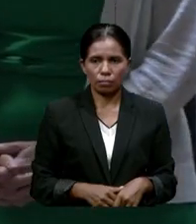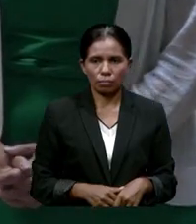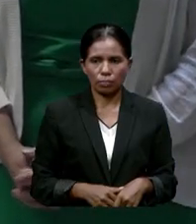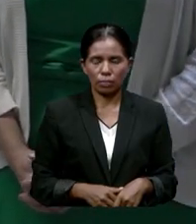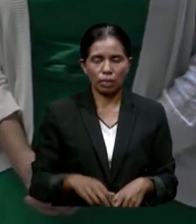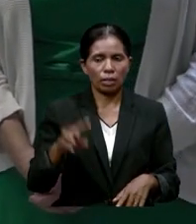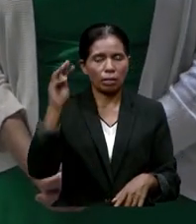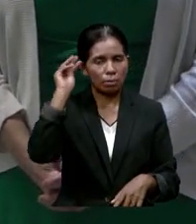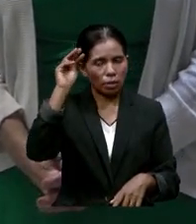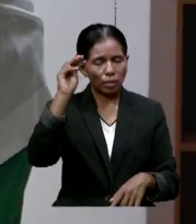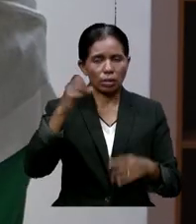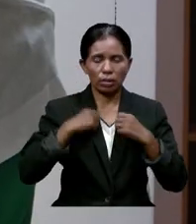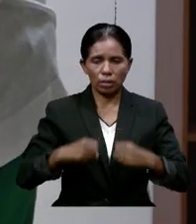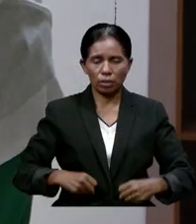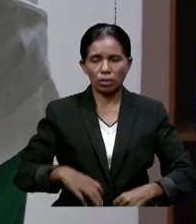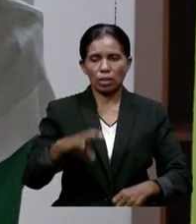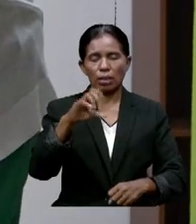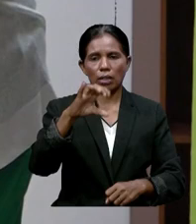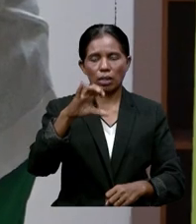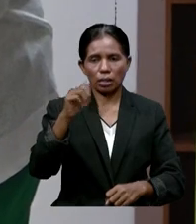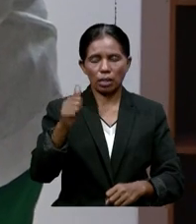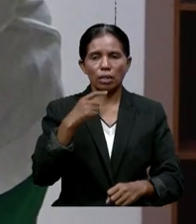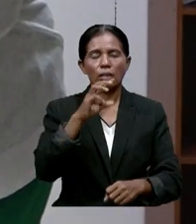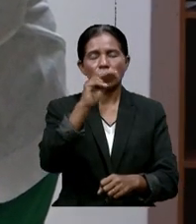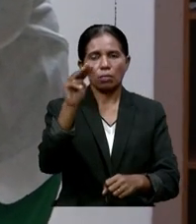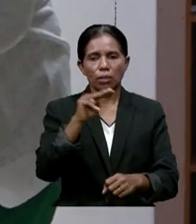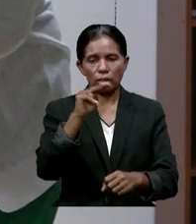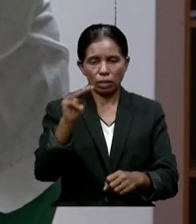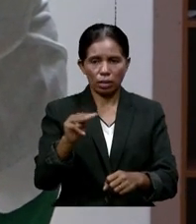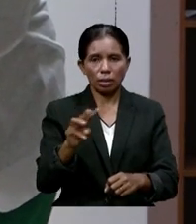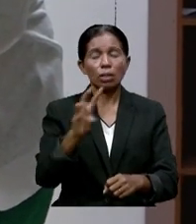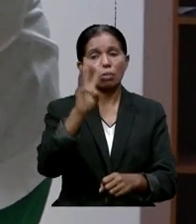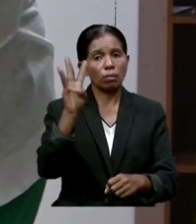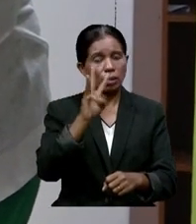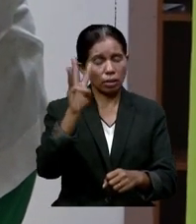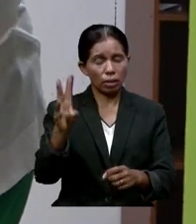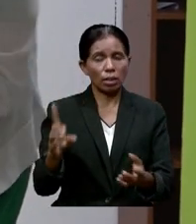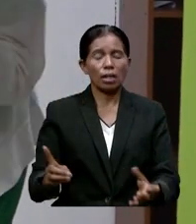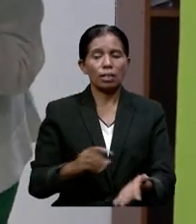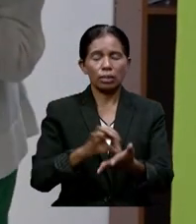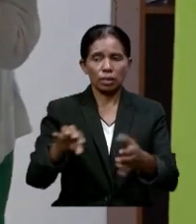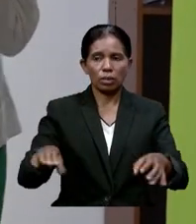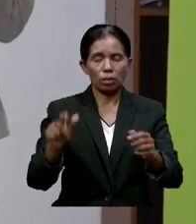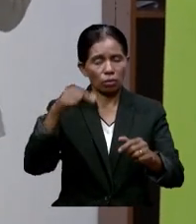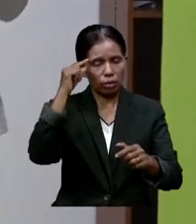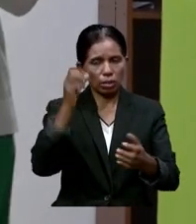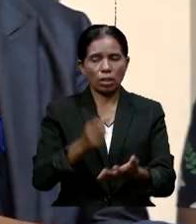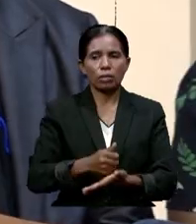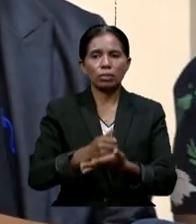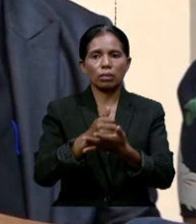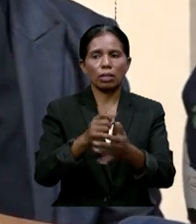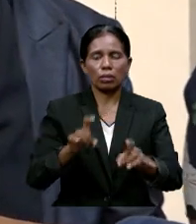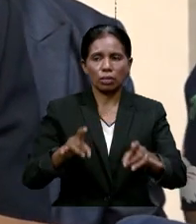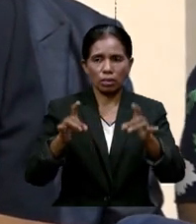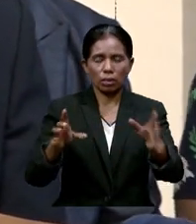Ministra da Saúde, Elia do Três General, Quartané, assina acordo com o governo da Austrália a tua apoio à bolsa de estudo para médico Timor-Leste, onde a Célio